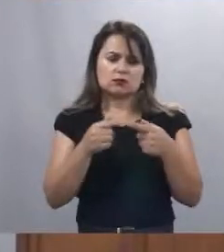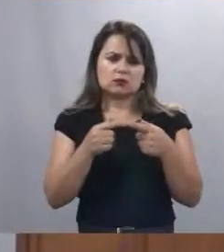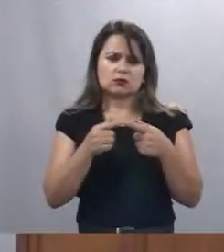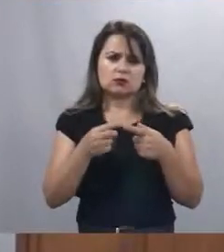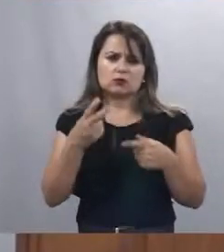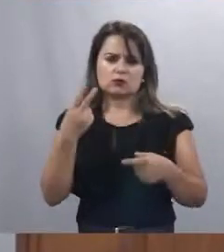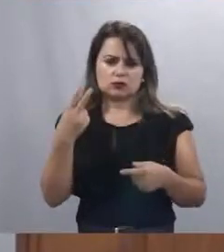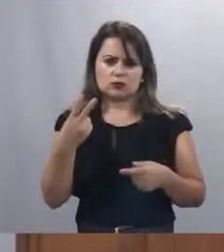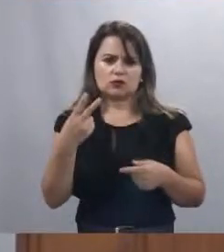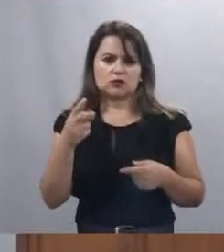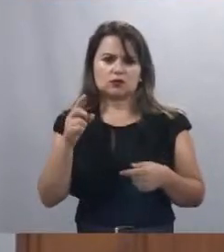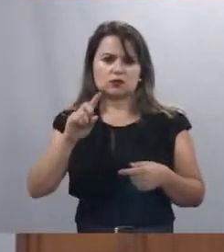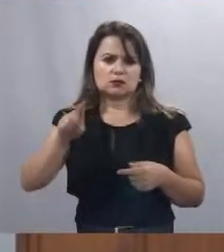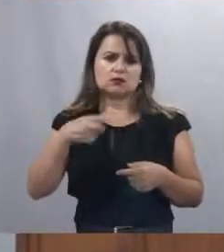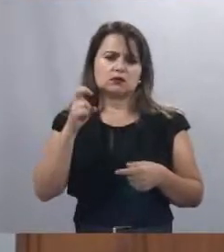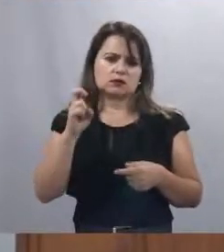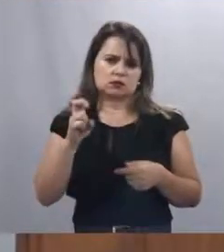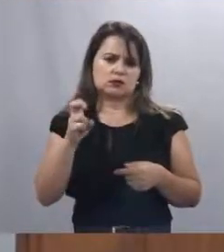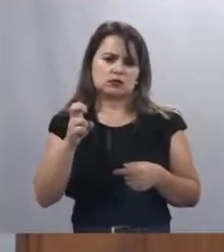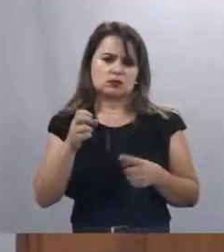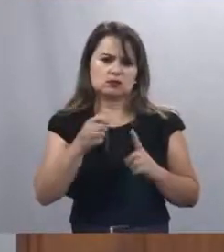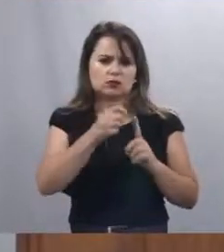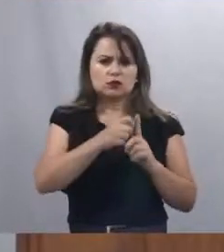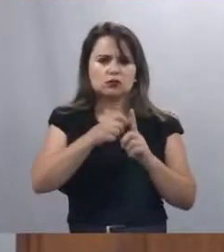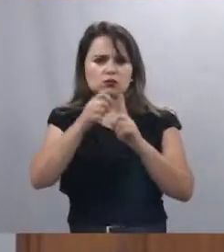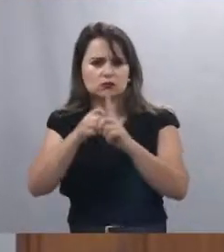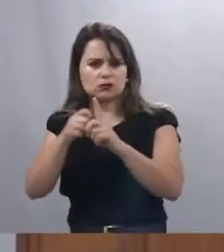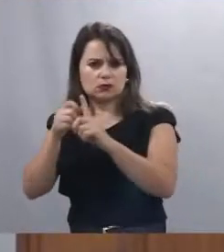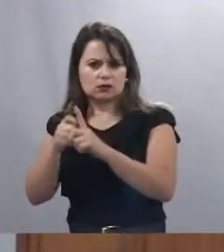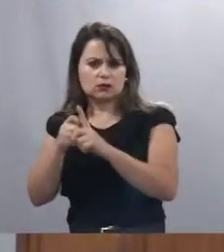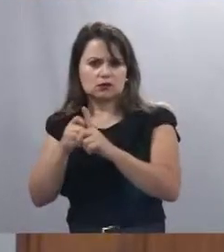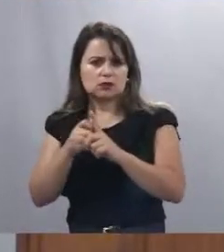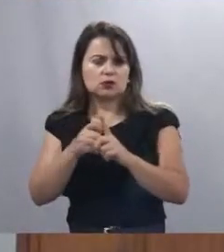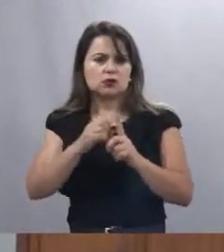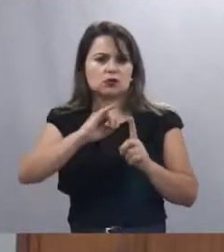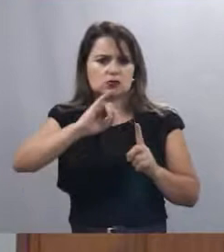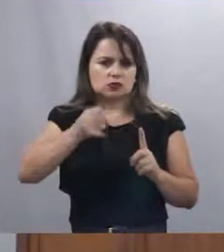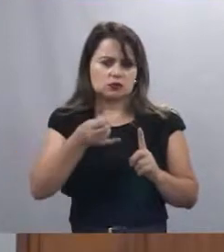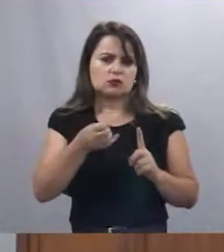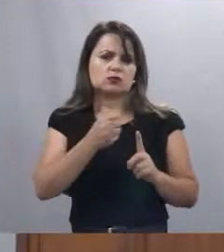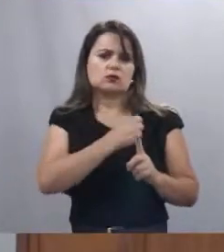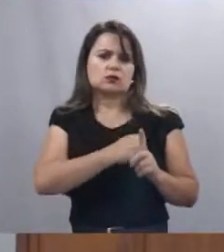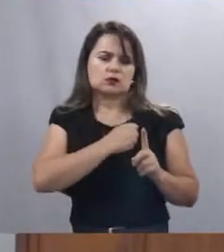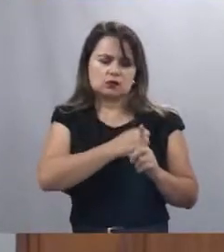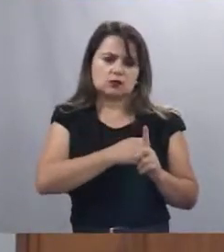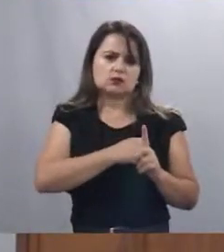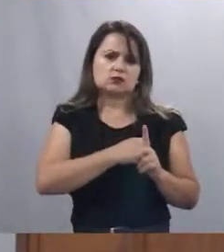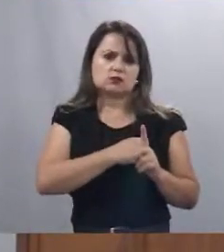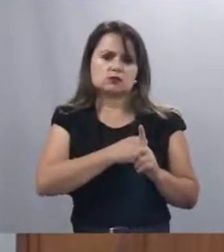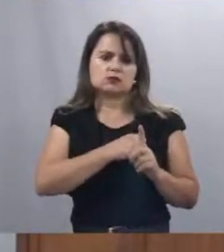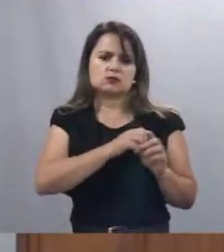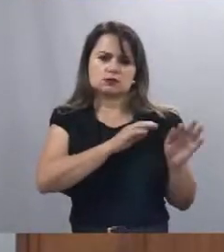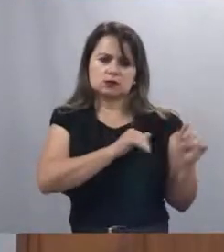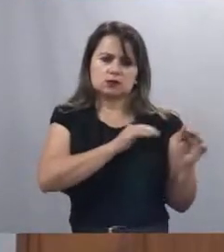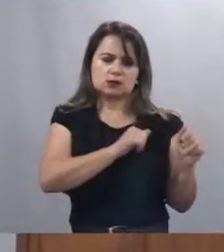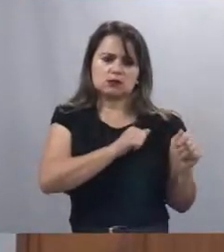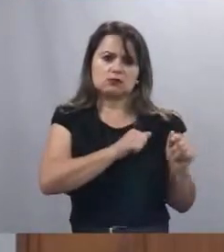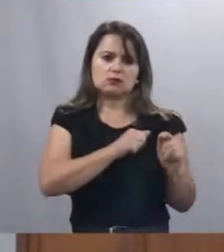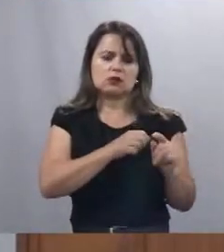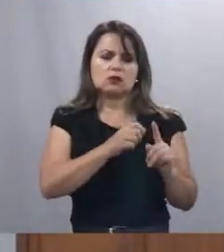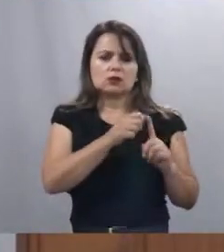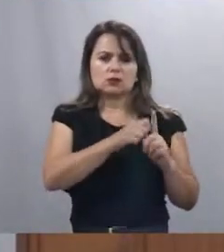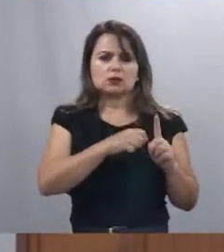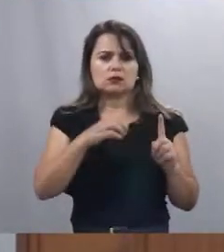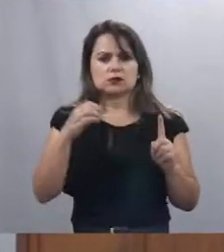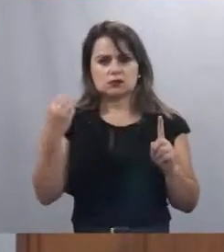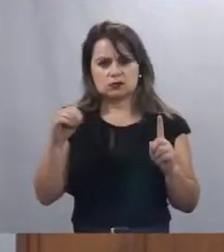cada mês, nos meses de julho, agosto e setembro, outubro e novembro. E os funcionários ficaram durante todos